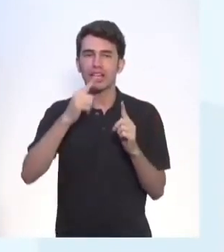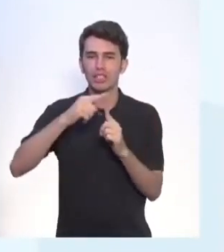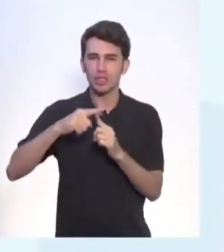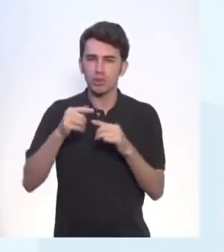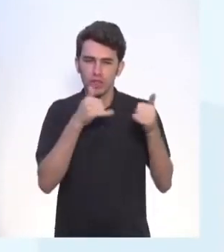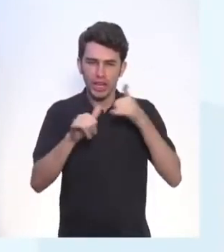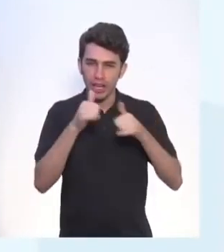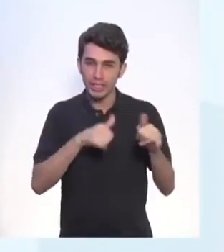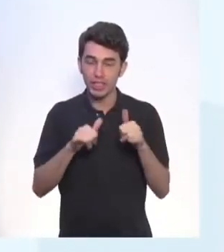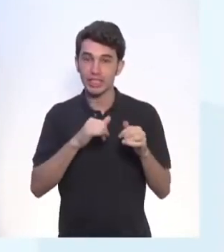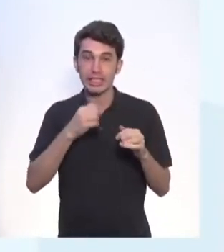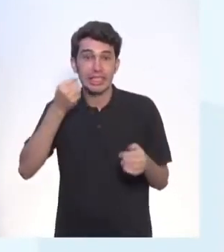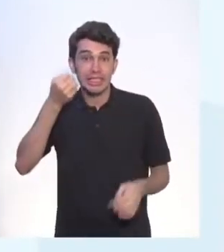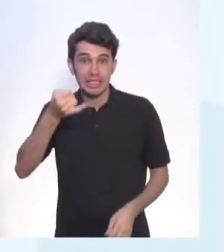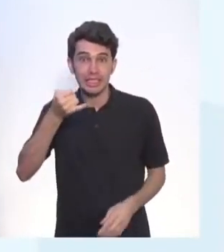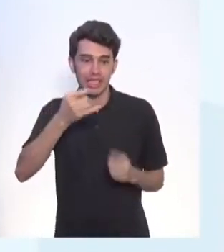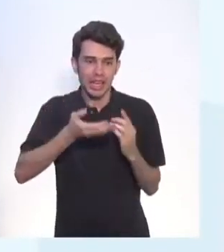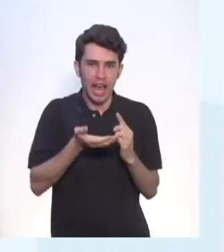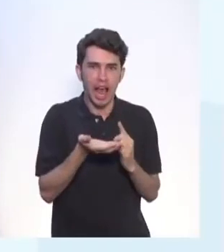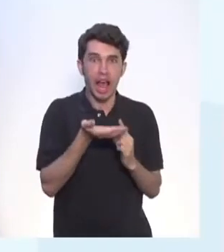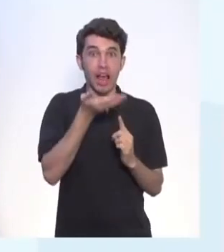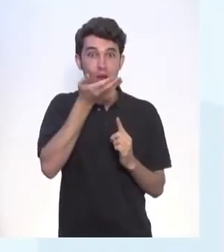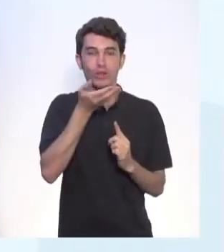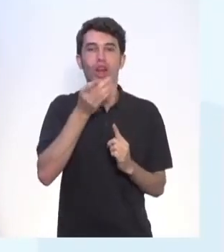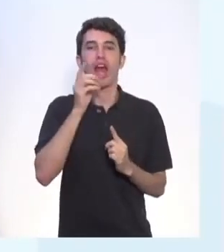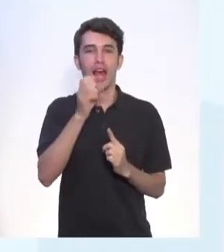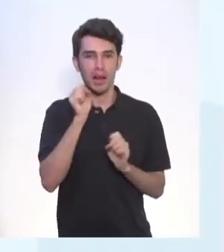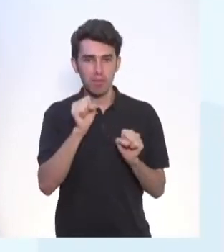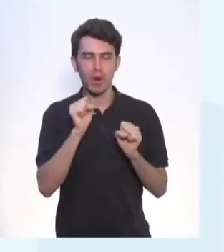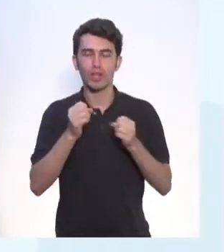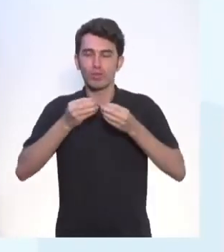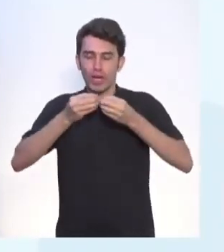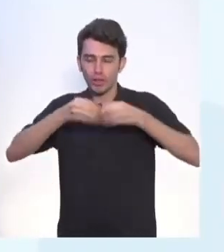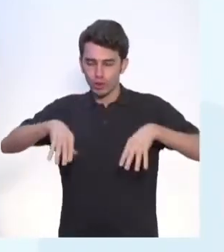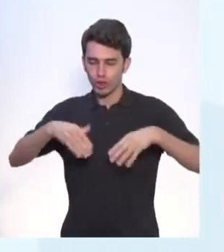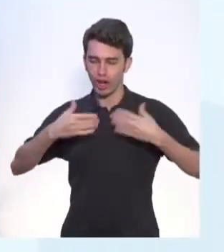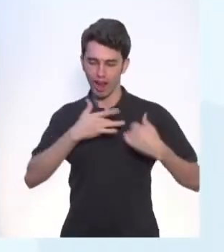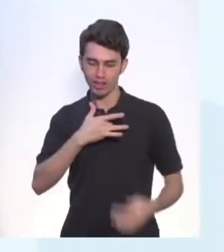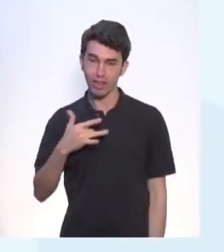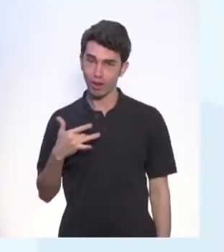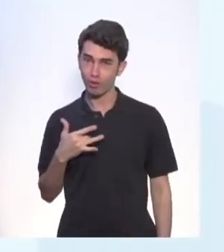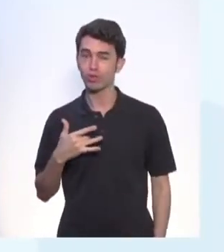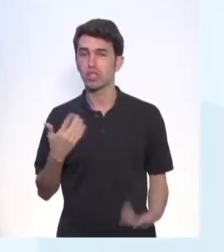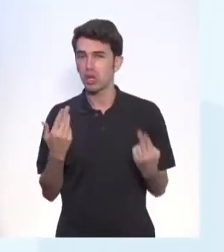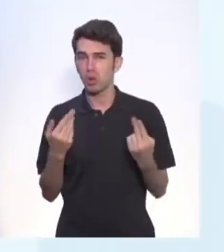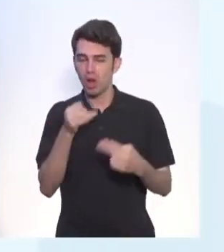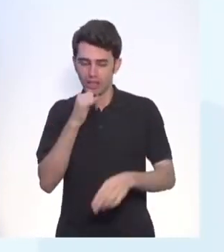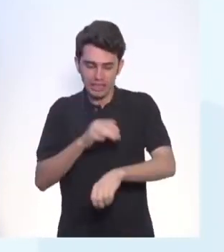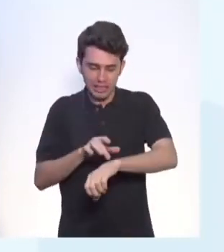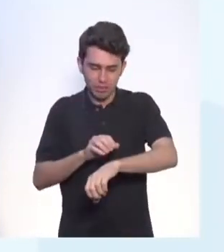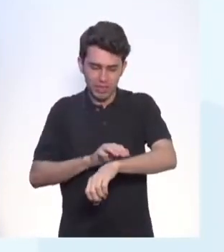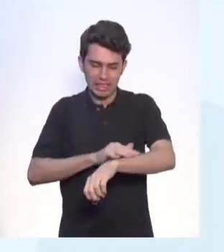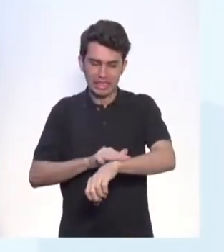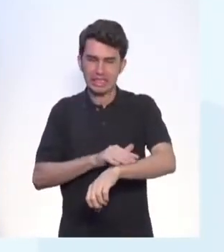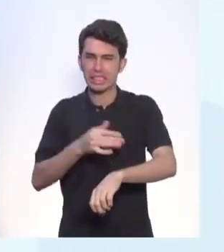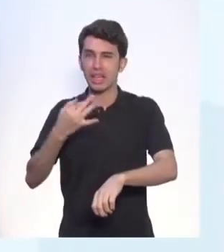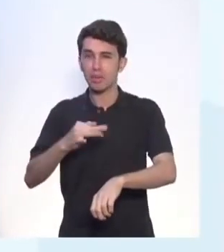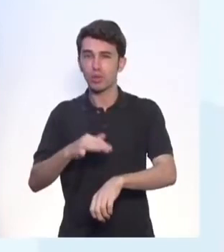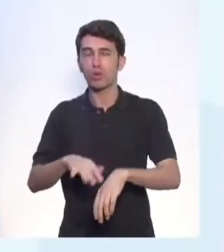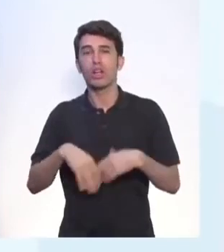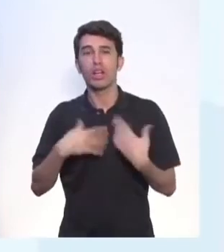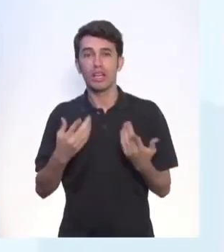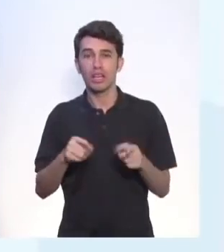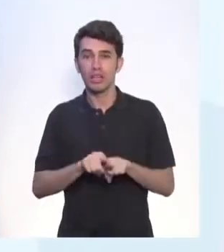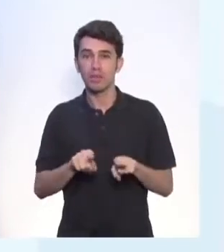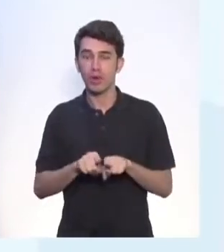energia que, quando em níveis muito altos, podem causar problemas para a saúde, como queimaduras no espaço e poderia